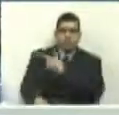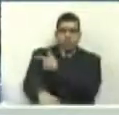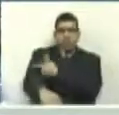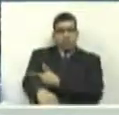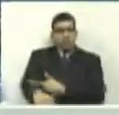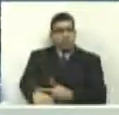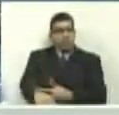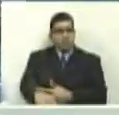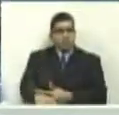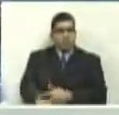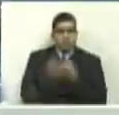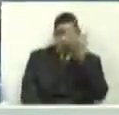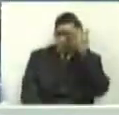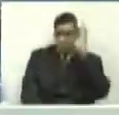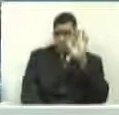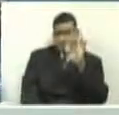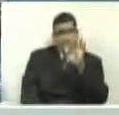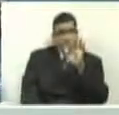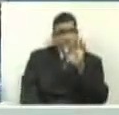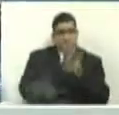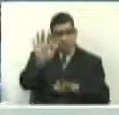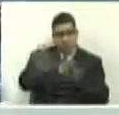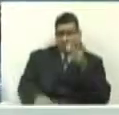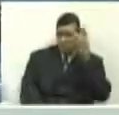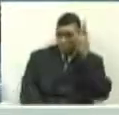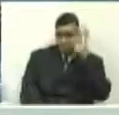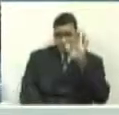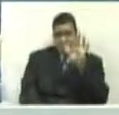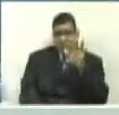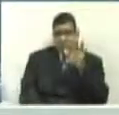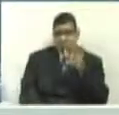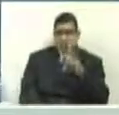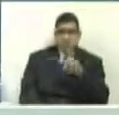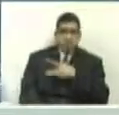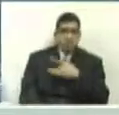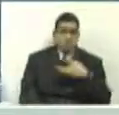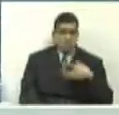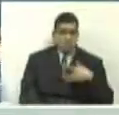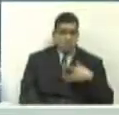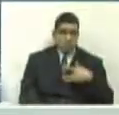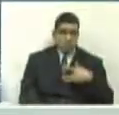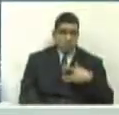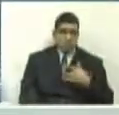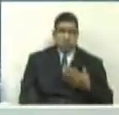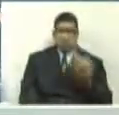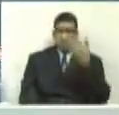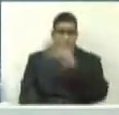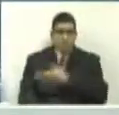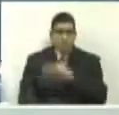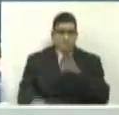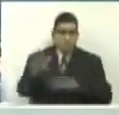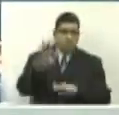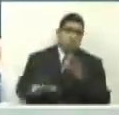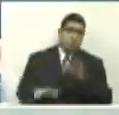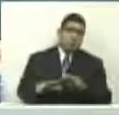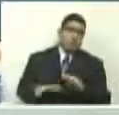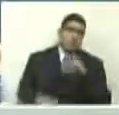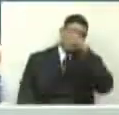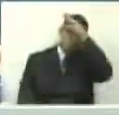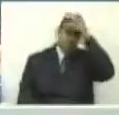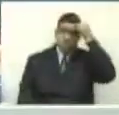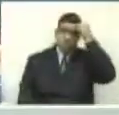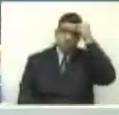não foi. Pelo menos os índices não mostram isso. Para a saúde, não foi. Pelo menos os índices não mostram